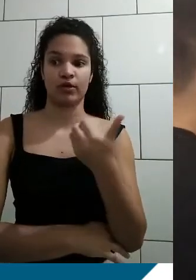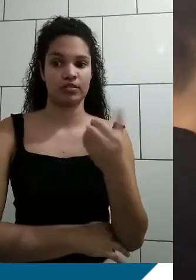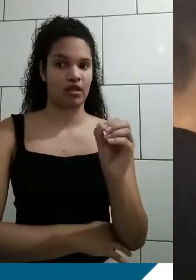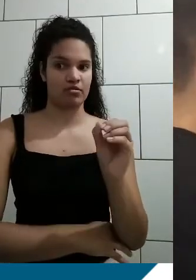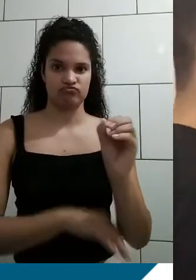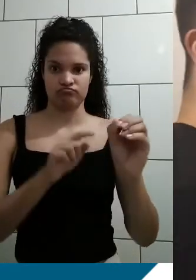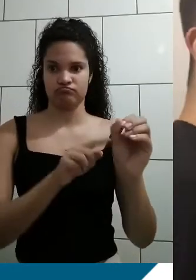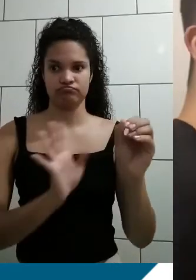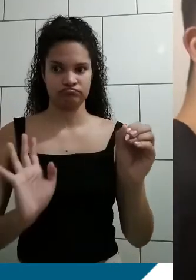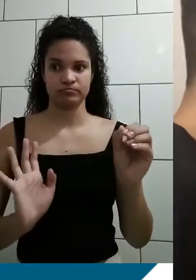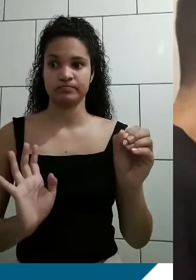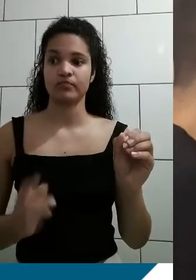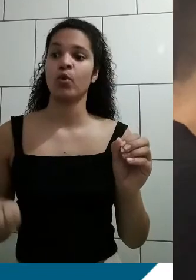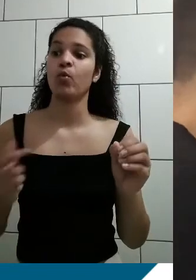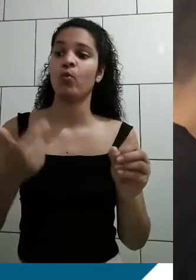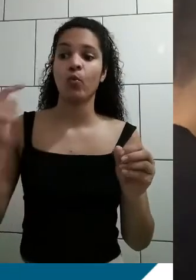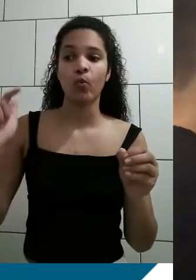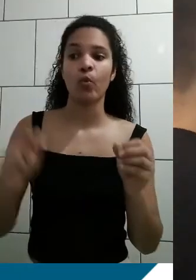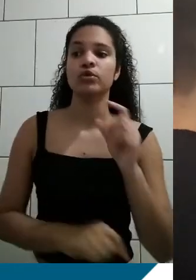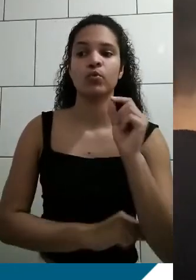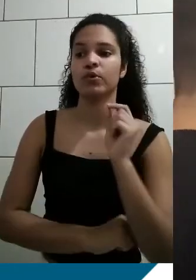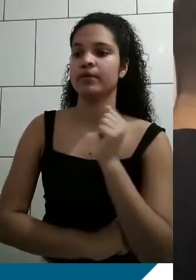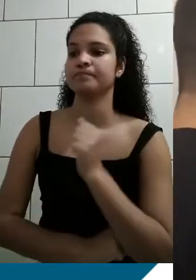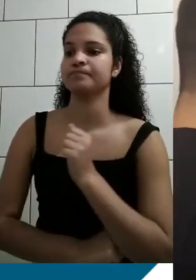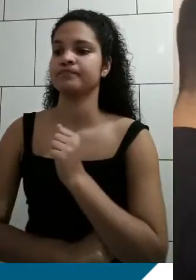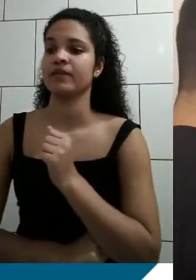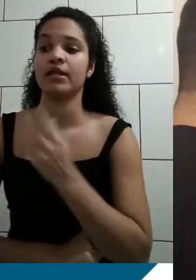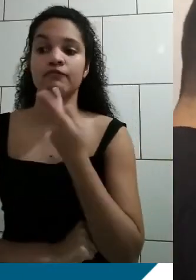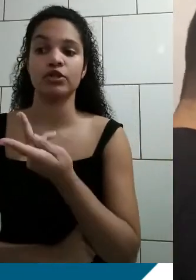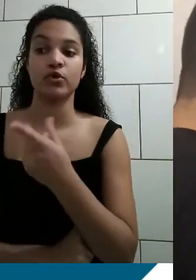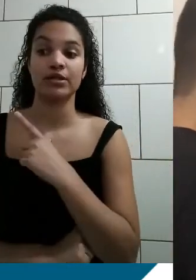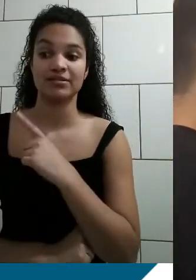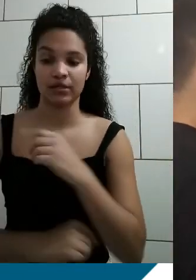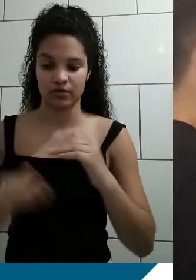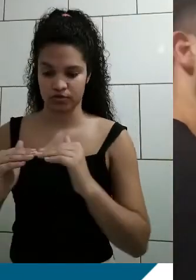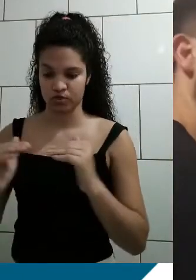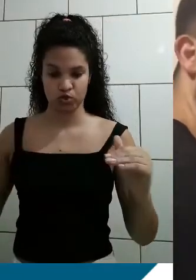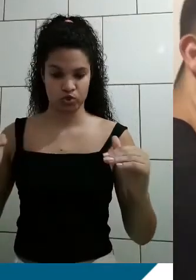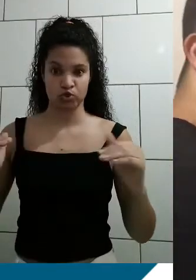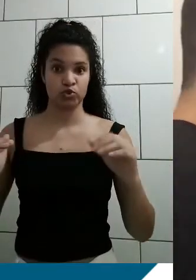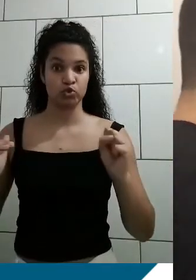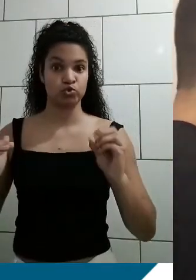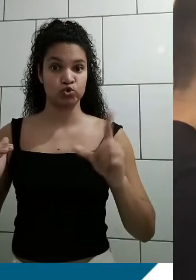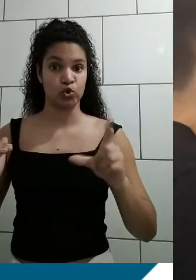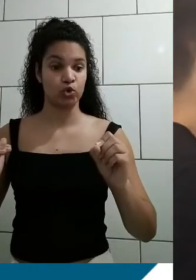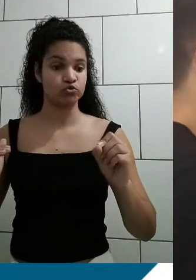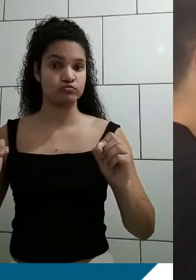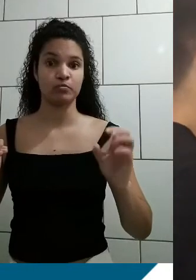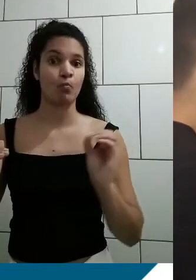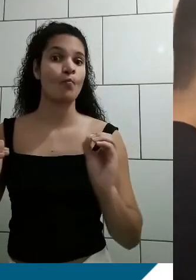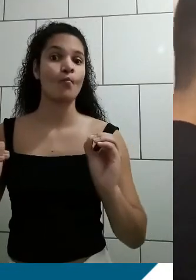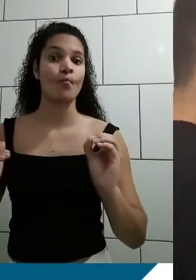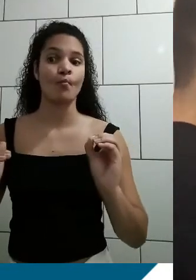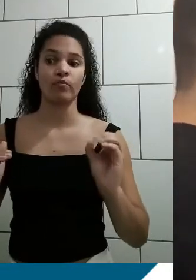no solo a energia potencial vale 0, ou seja, na minha energia, no meu ponto de referência, né, na minha linha de referência aqui,